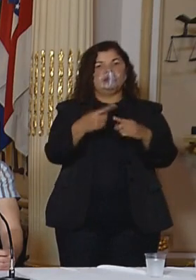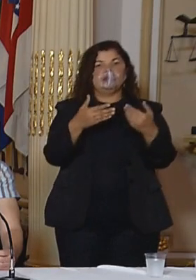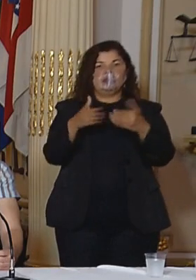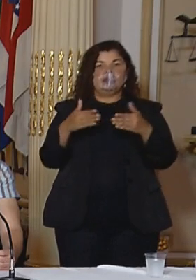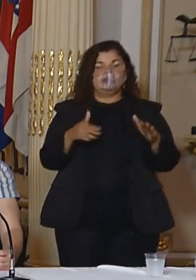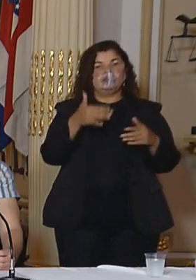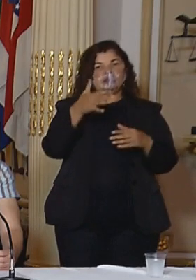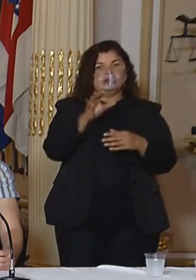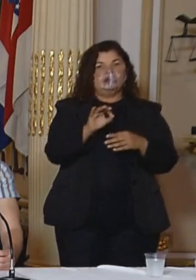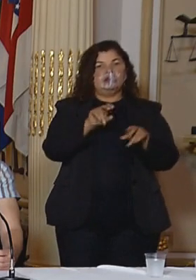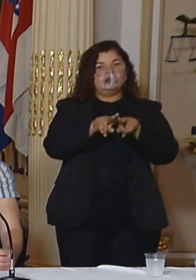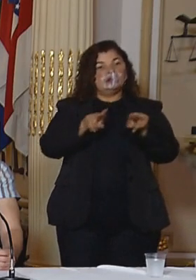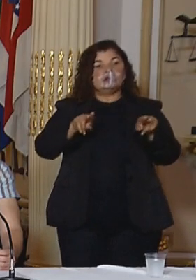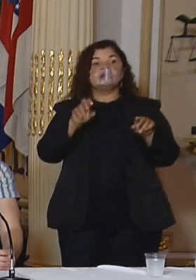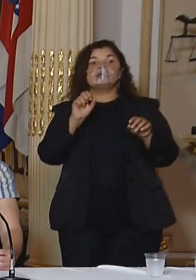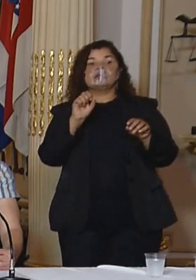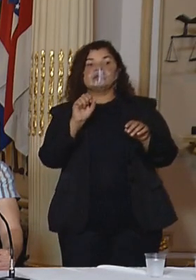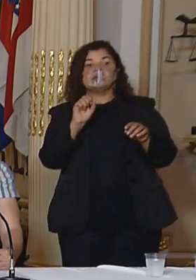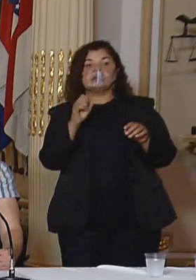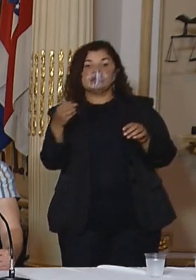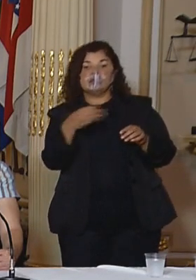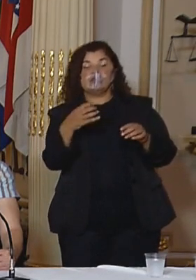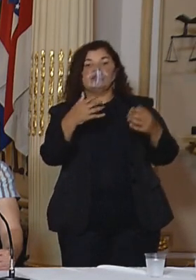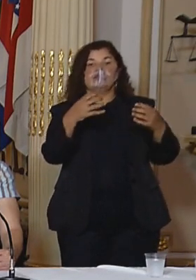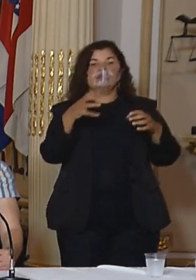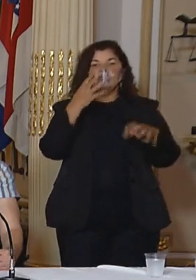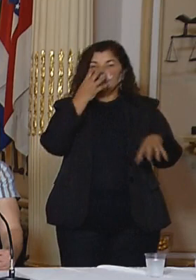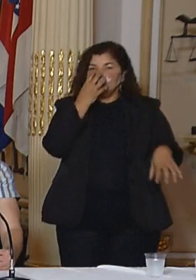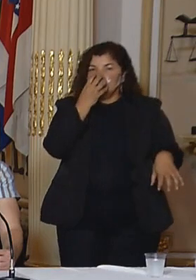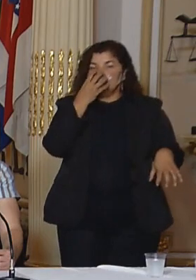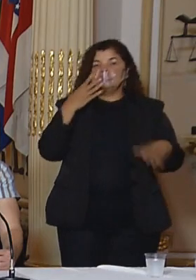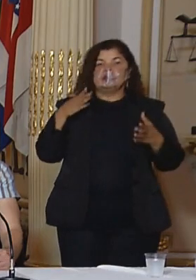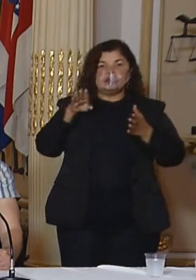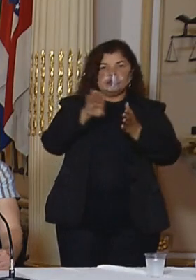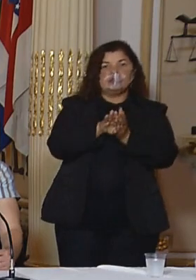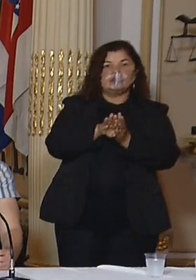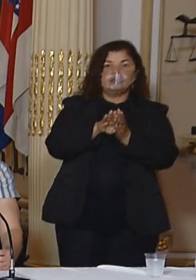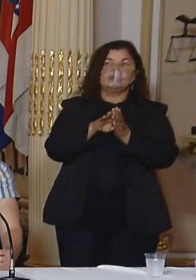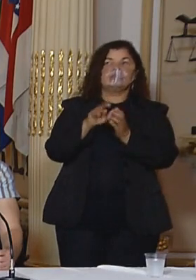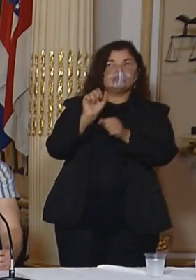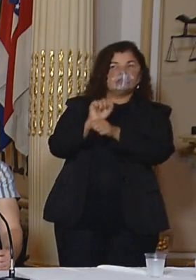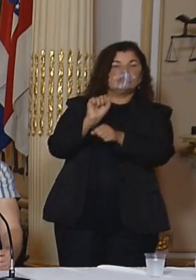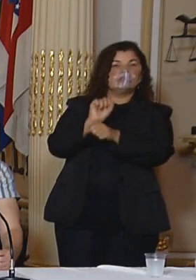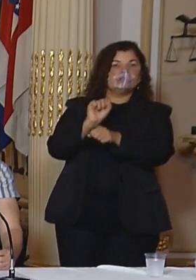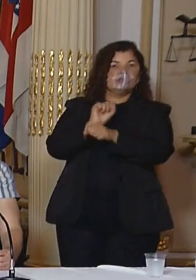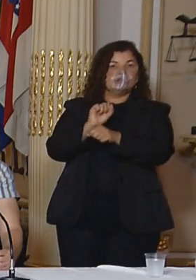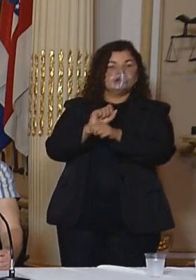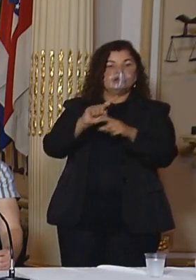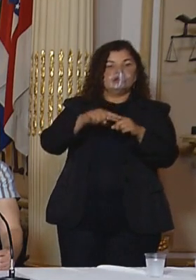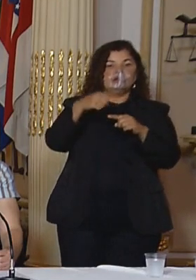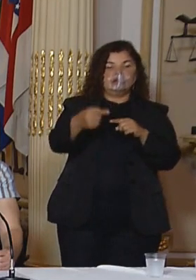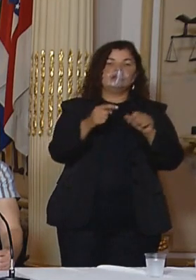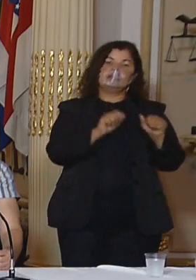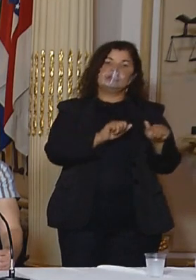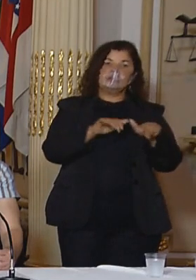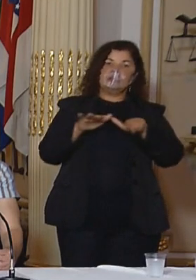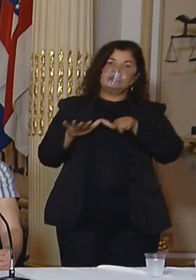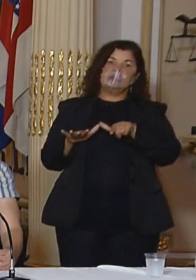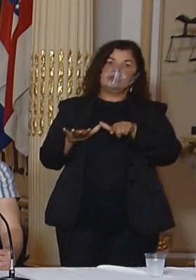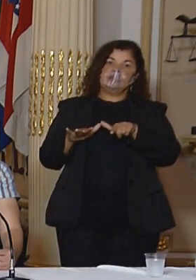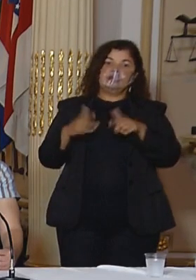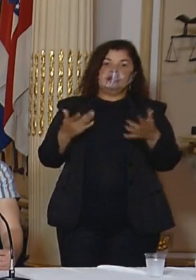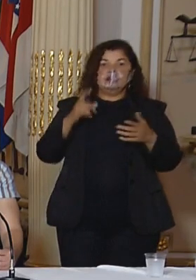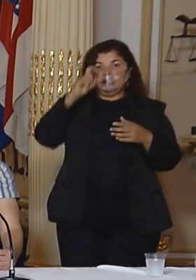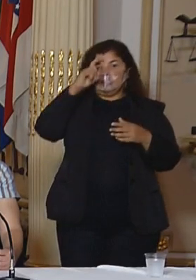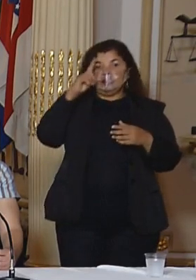na medida em que chegarem novos respiradores, que nós estamos aguardando para a próxima semana. Então, só no